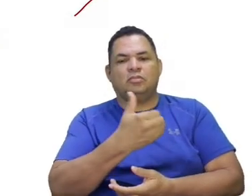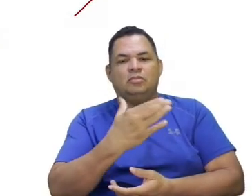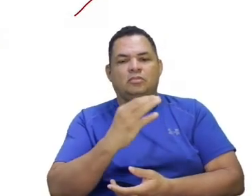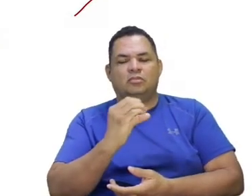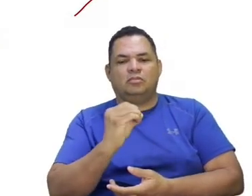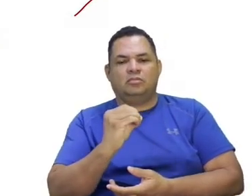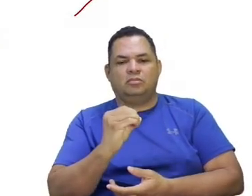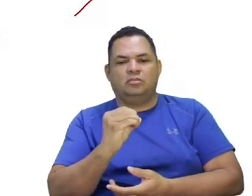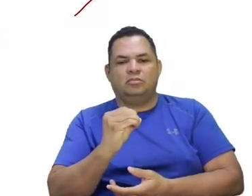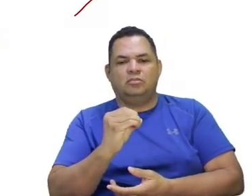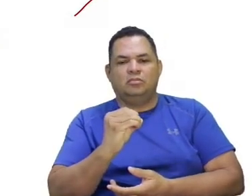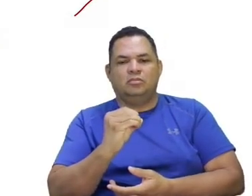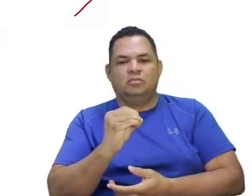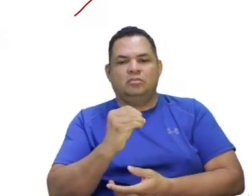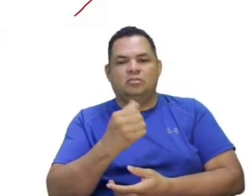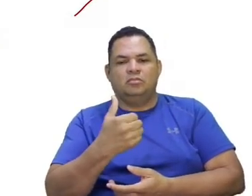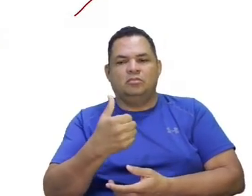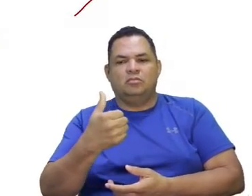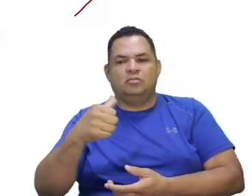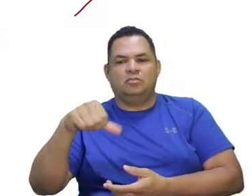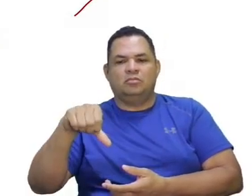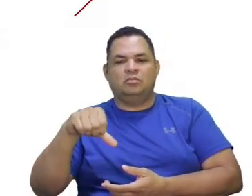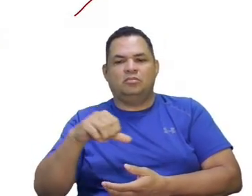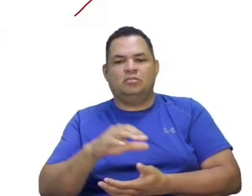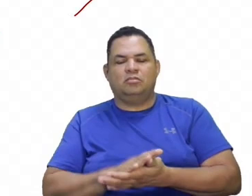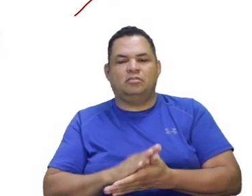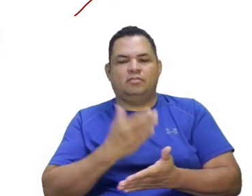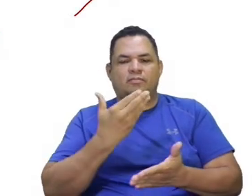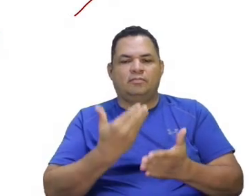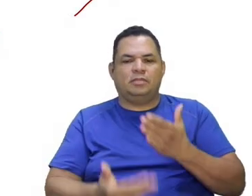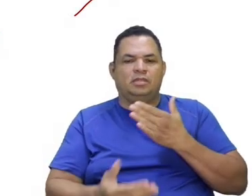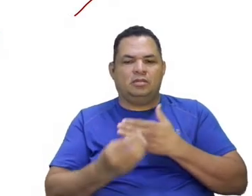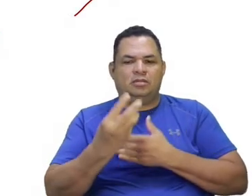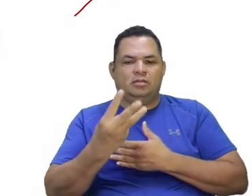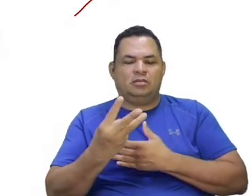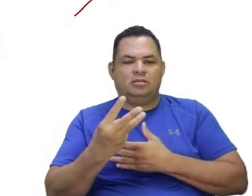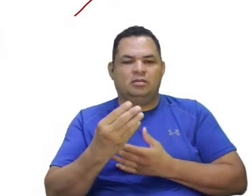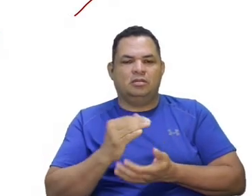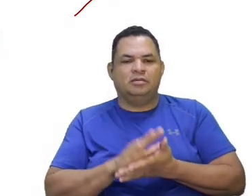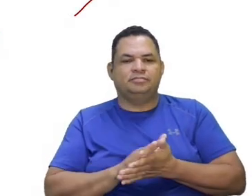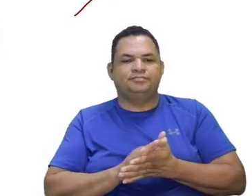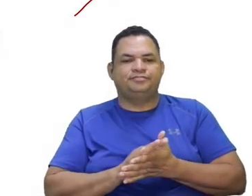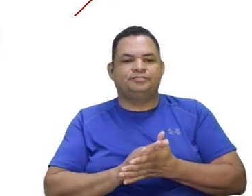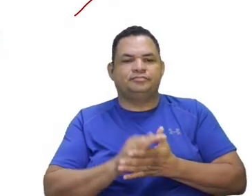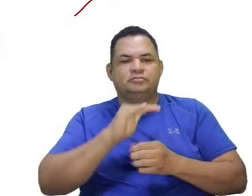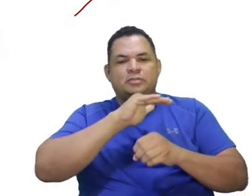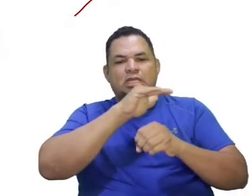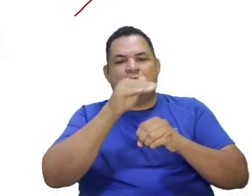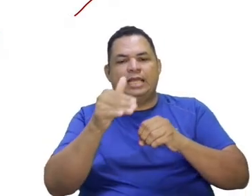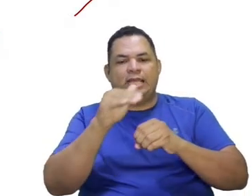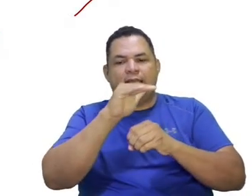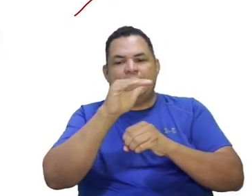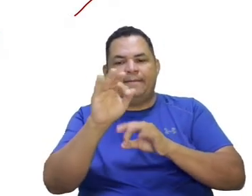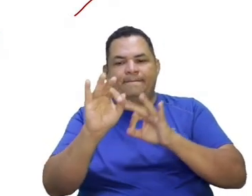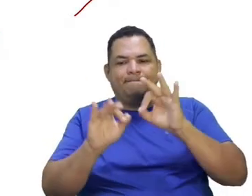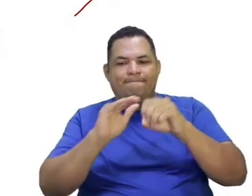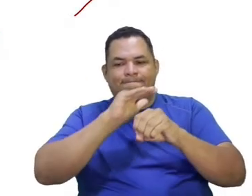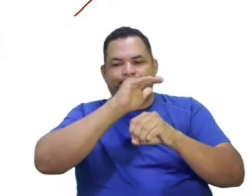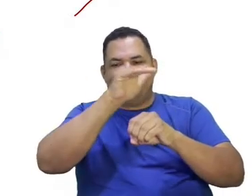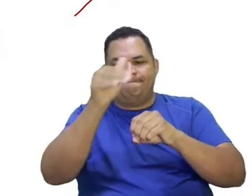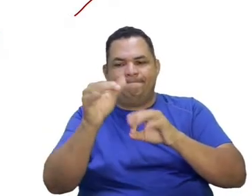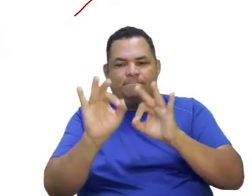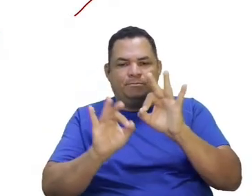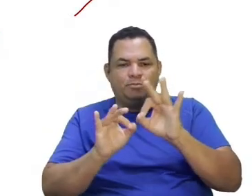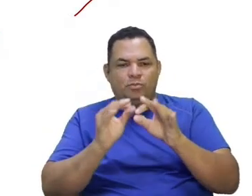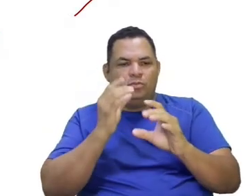10, 19. Ele perdeu 3. Em camadas, como que eu vou fazer em camadas